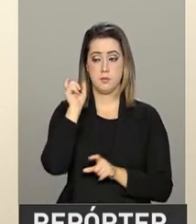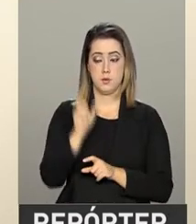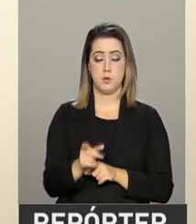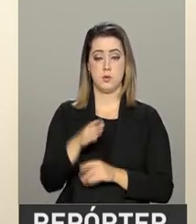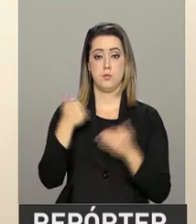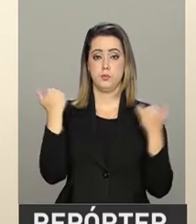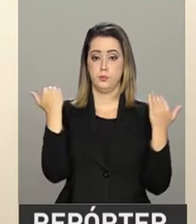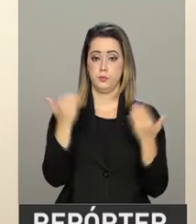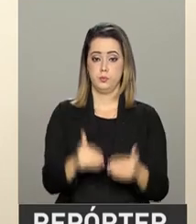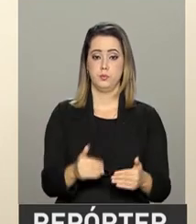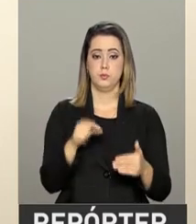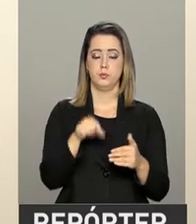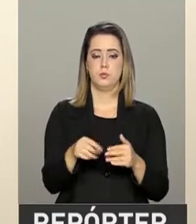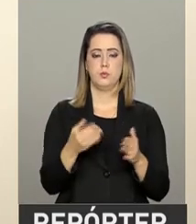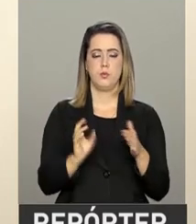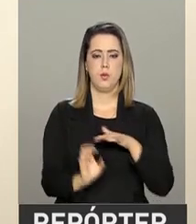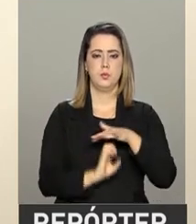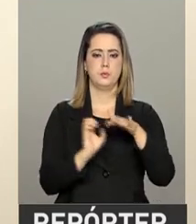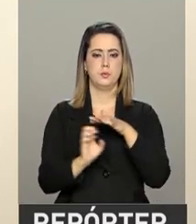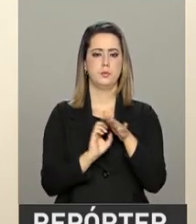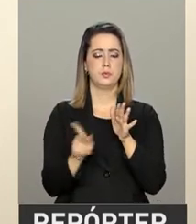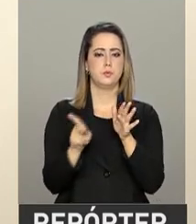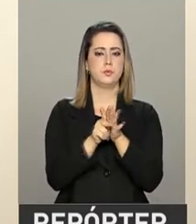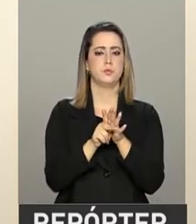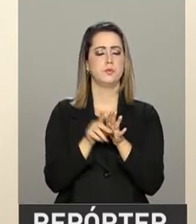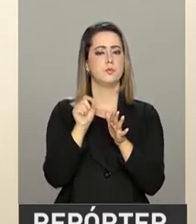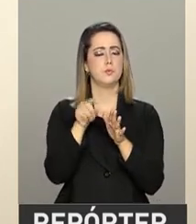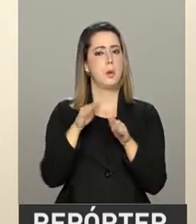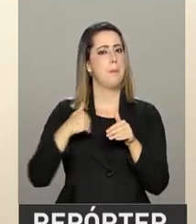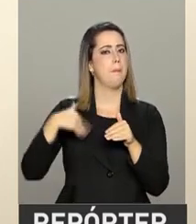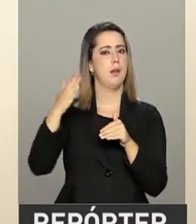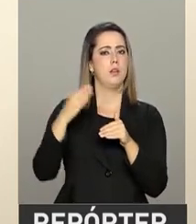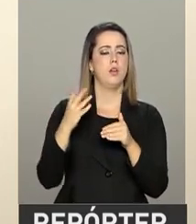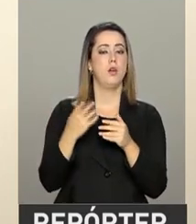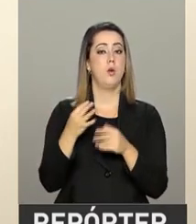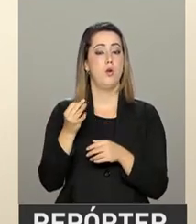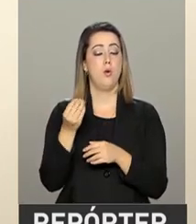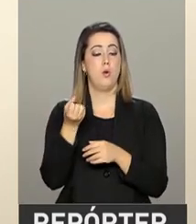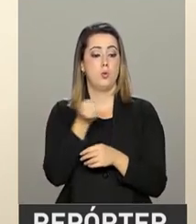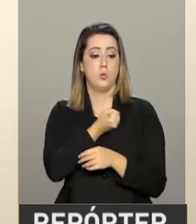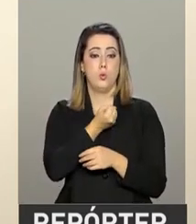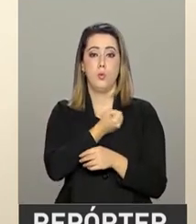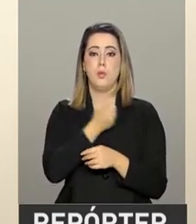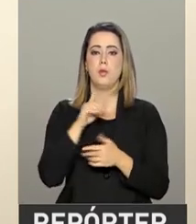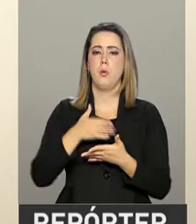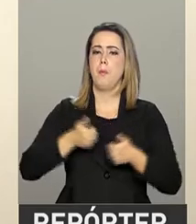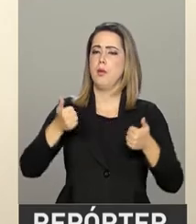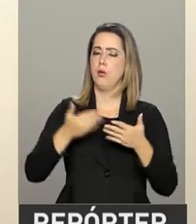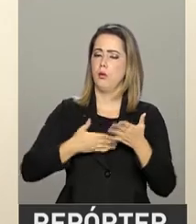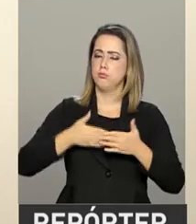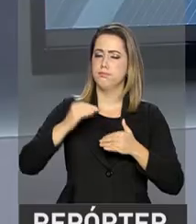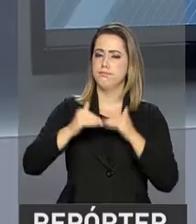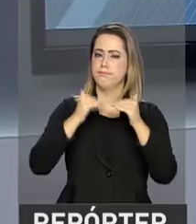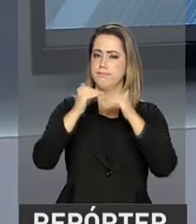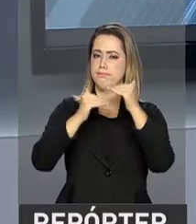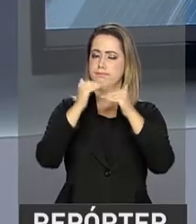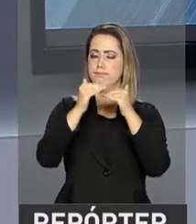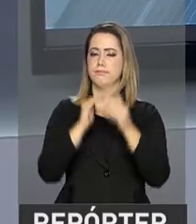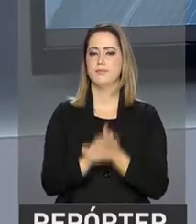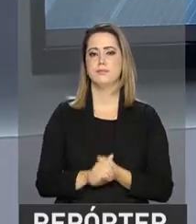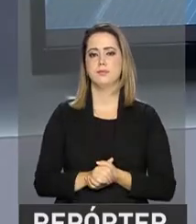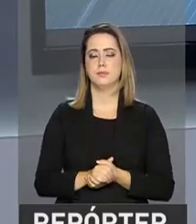freitas o as suas operadoras pelas próprias operadoras maior será a pontuação do operador então melhor desempenho alterado